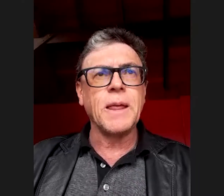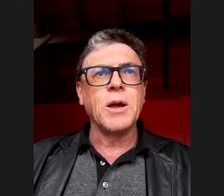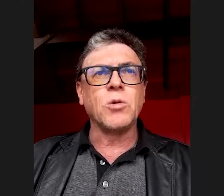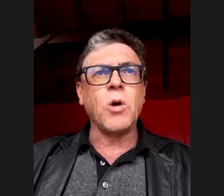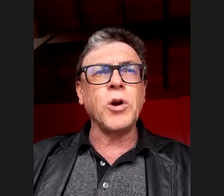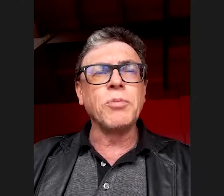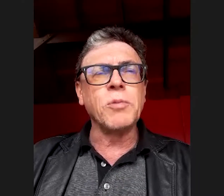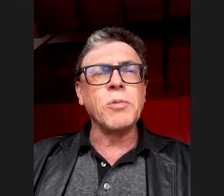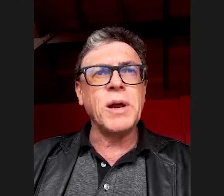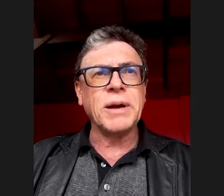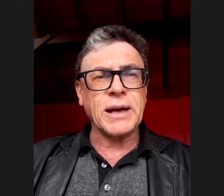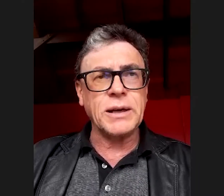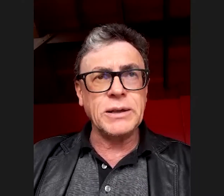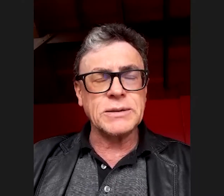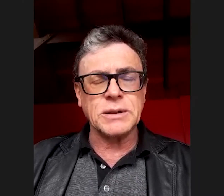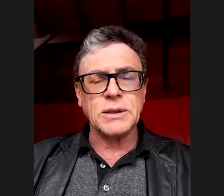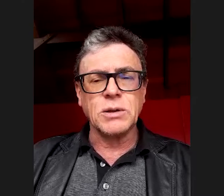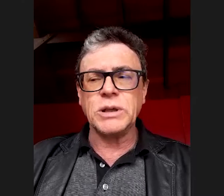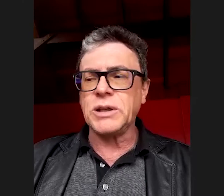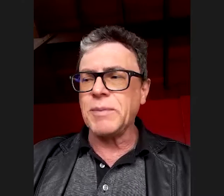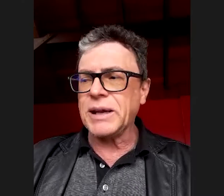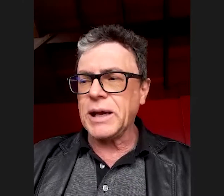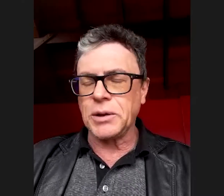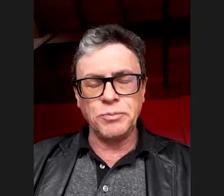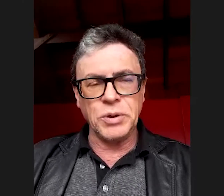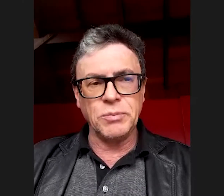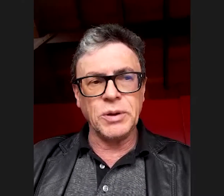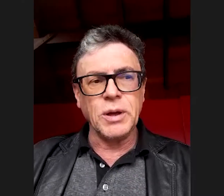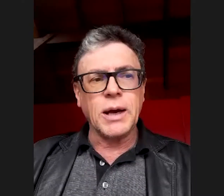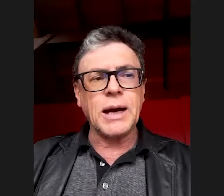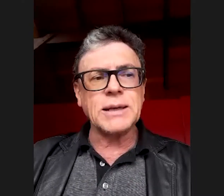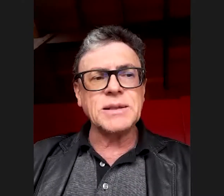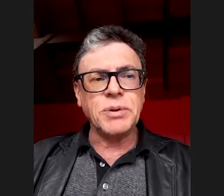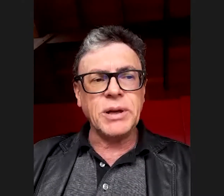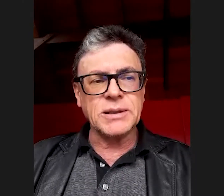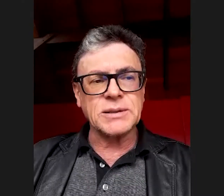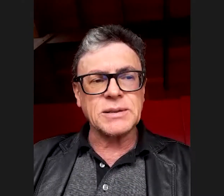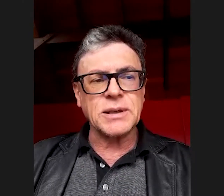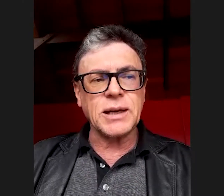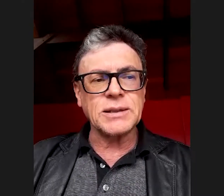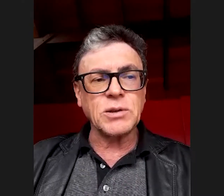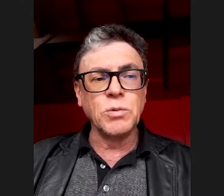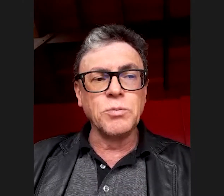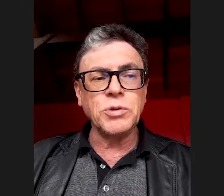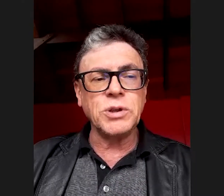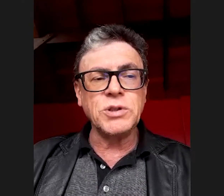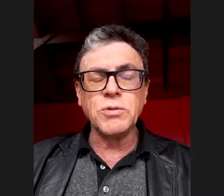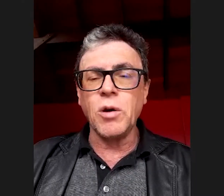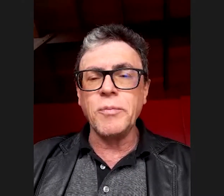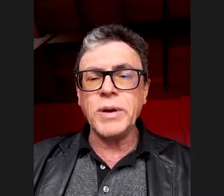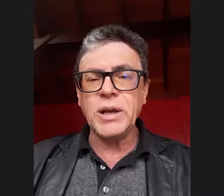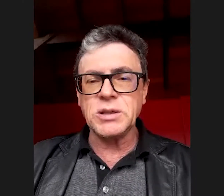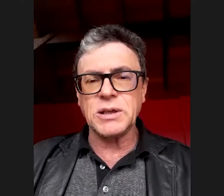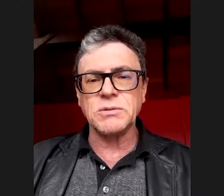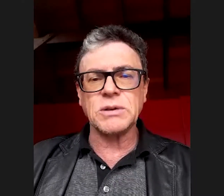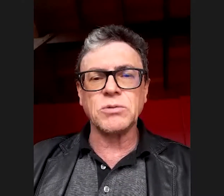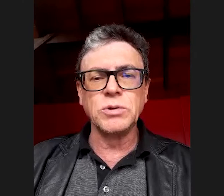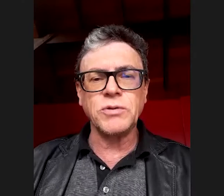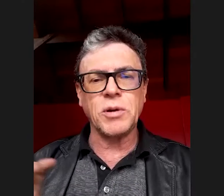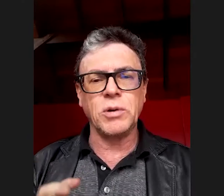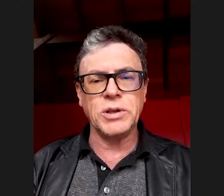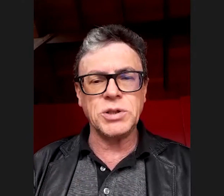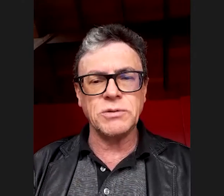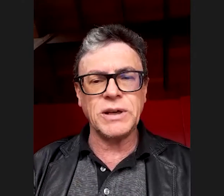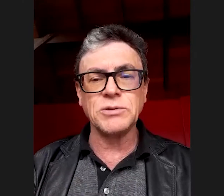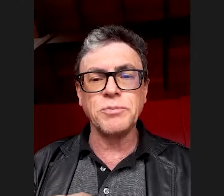né? Qual que é um problema na crise, quando a gente tem uma queda do PIB? As empresas, elas atuam muito individualmente, elas não atuam de